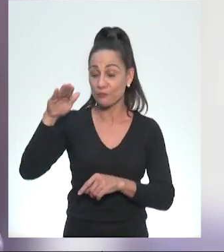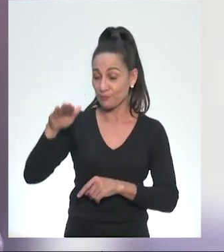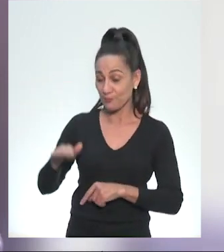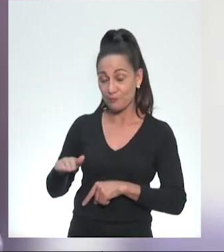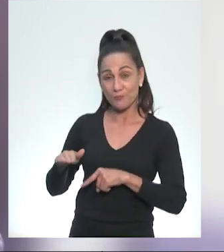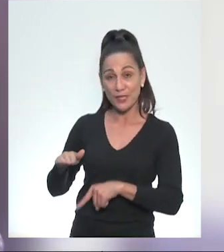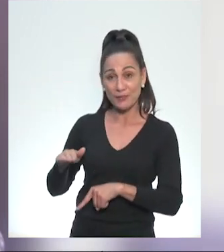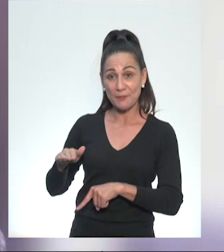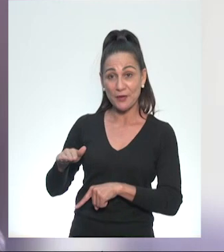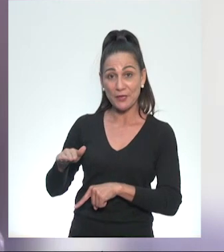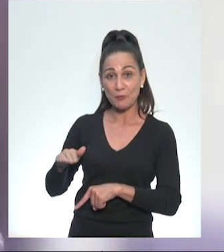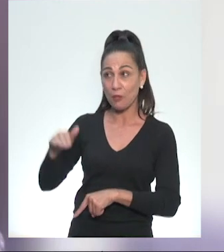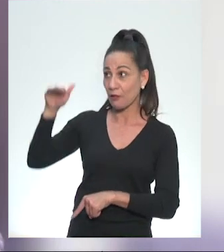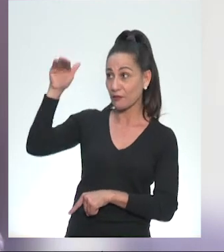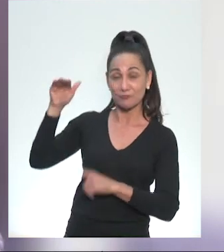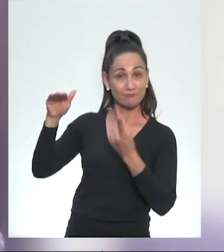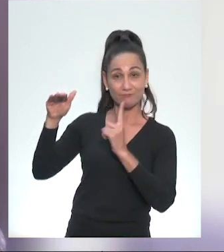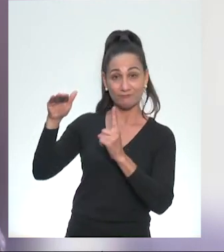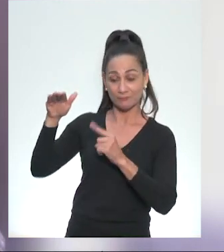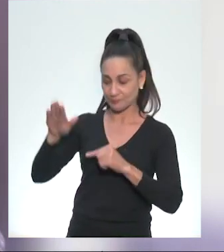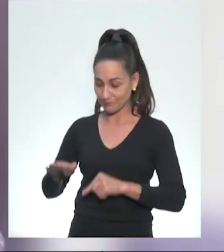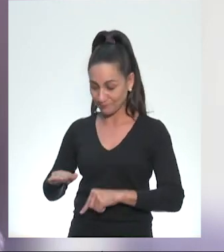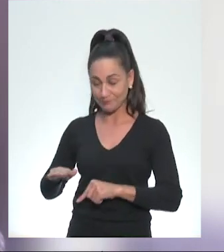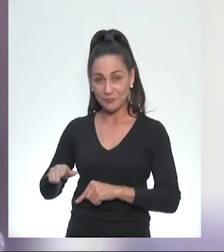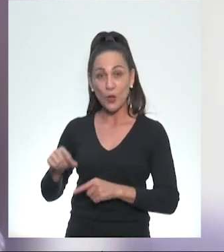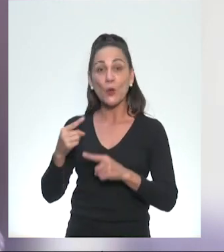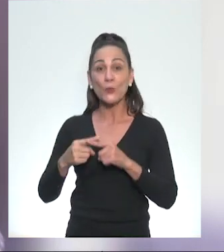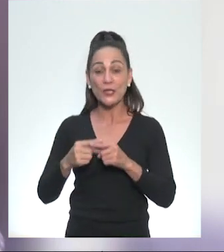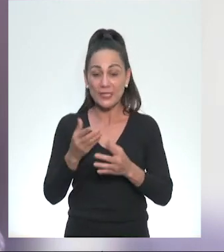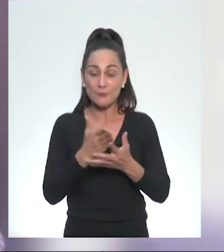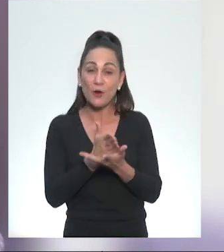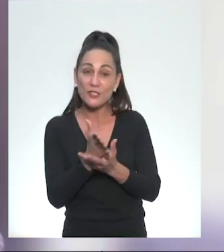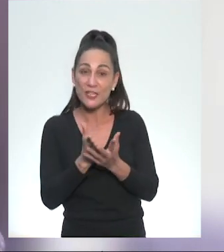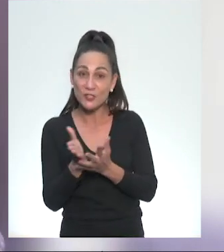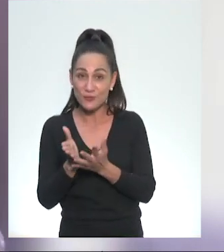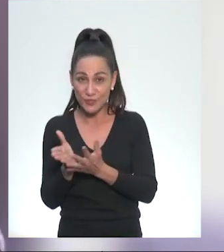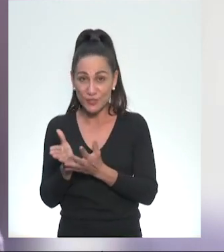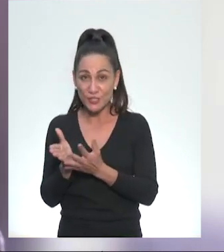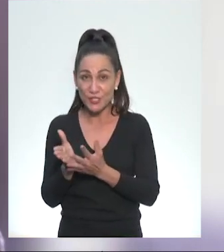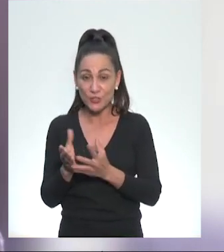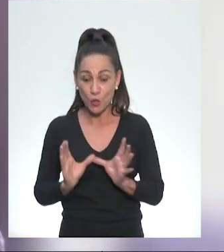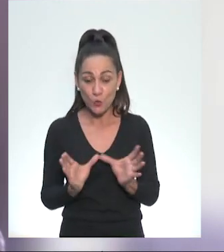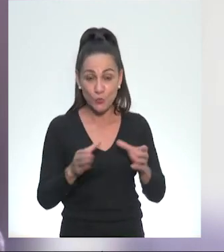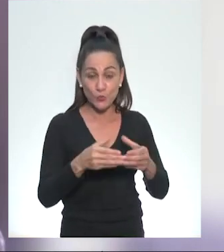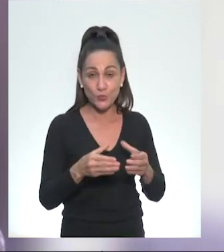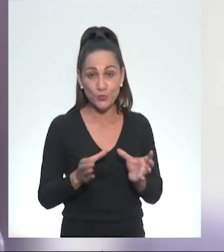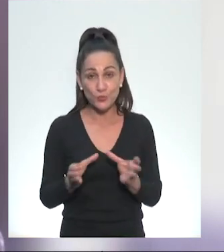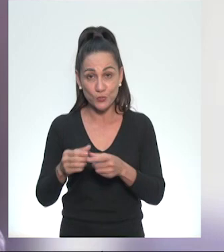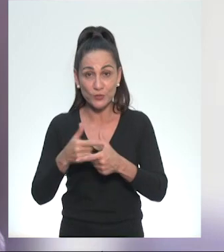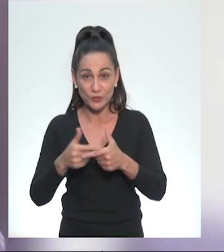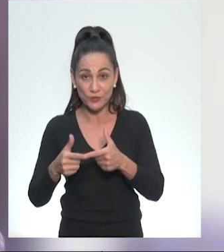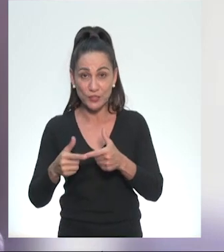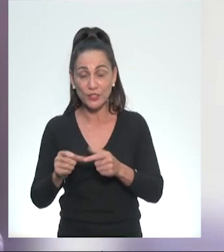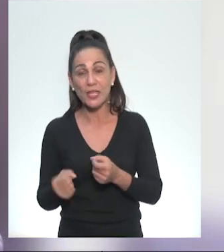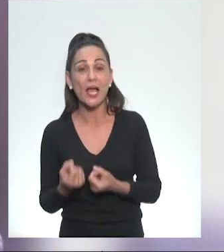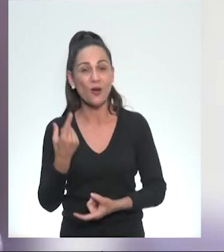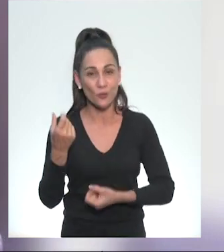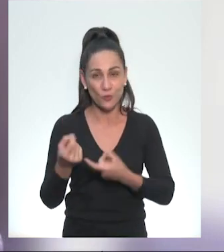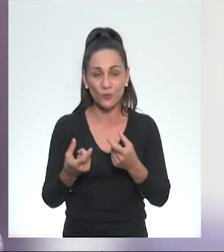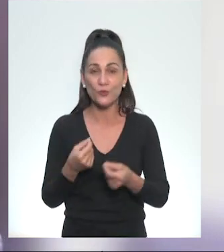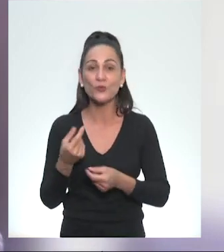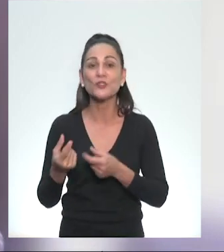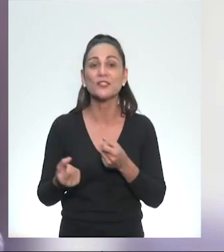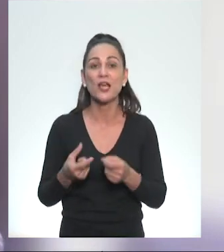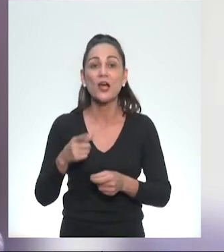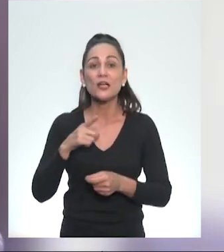por esse tamanho menorzinho, né? Eles podem ser divididos aí em diferentes grupos, assim, tem alguns, né? E aí é que eu vou falar que a